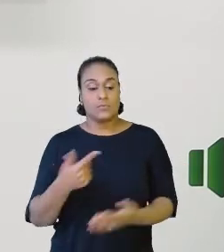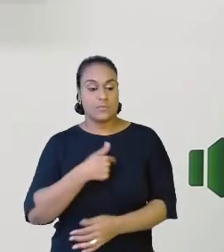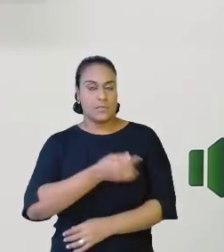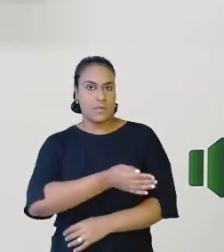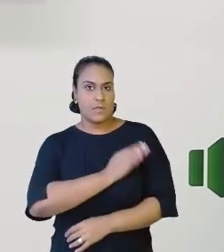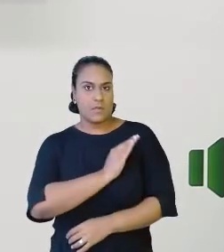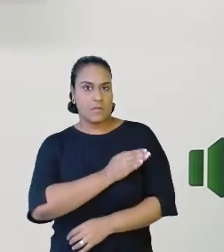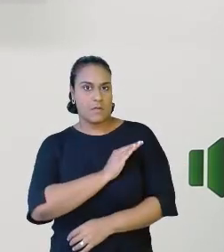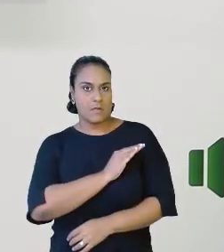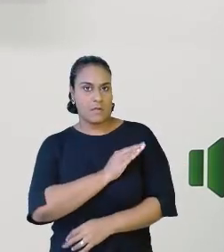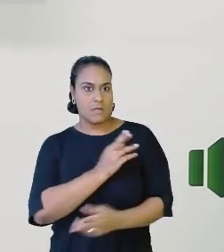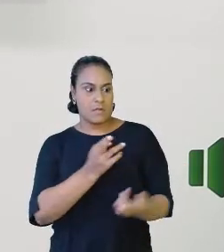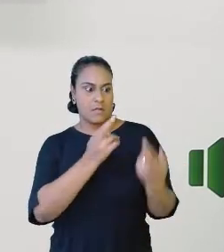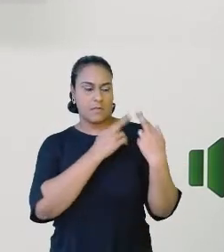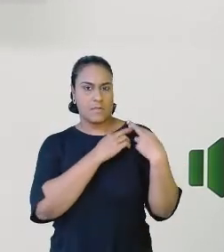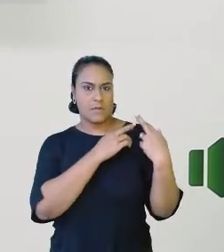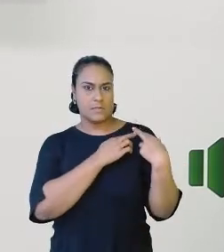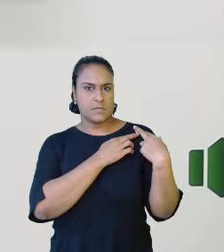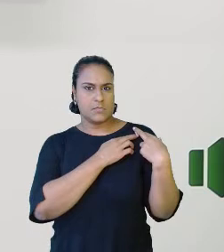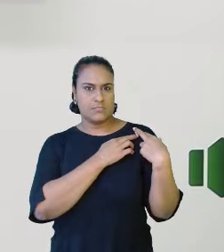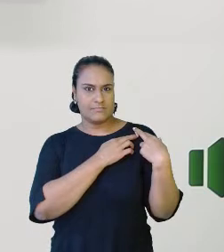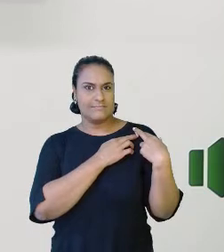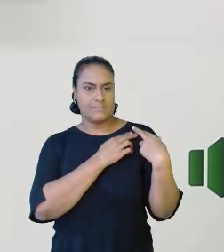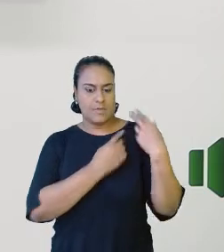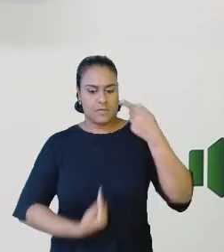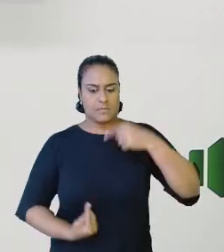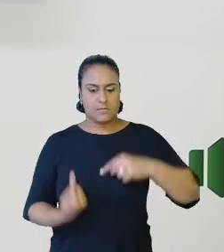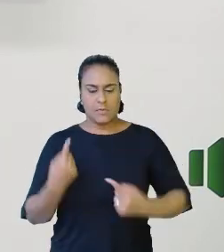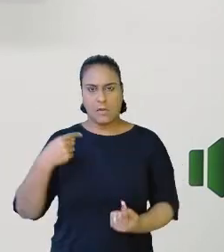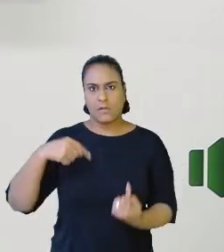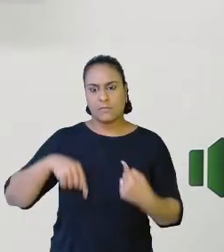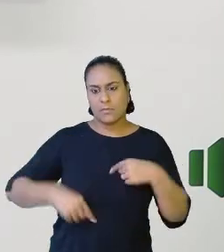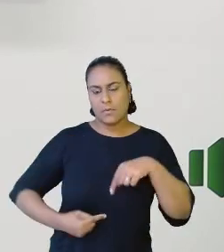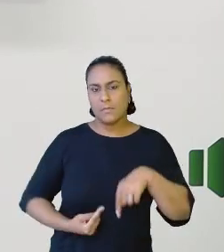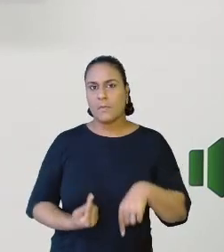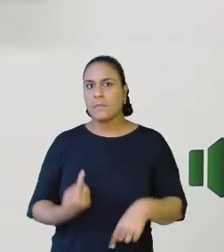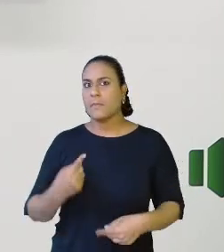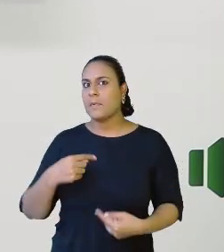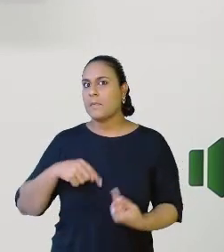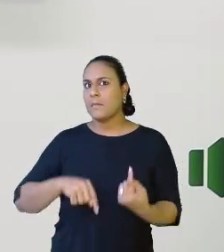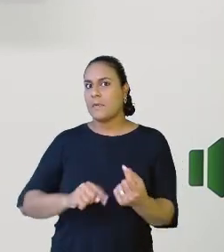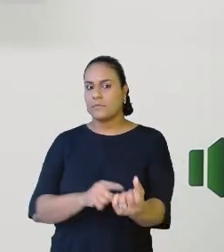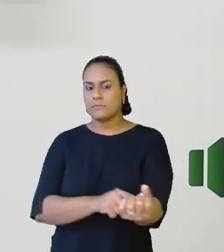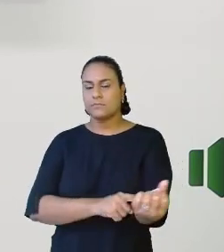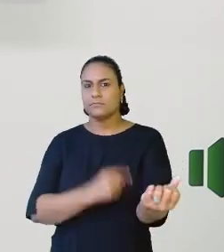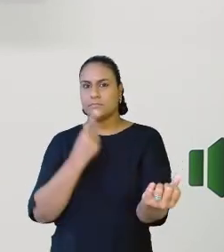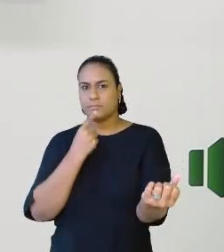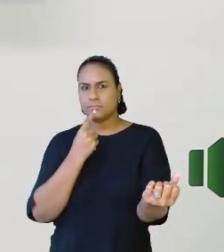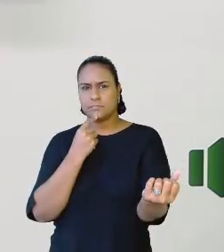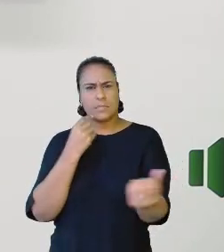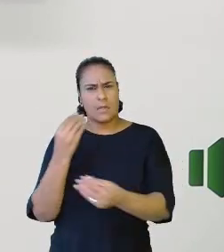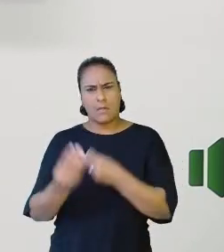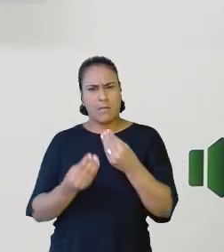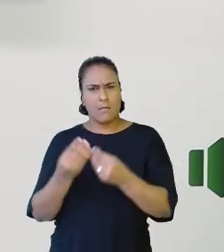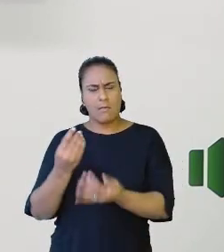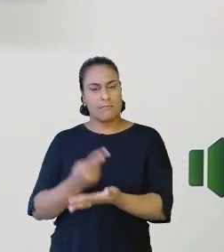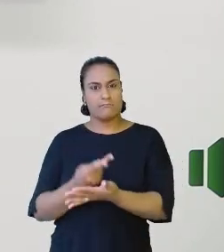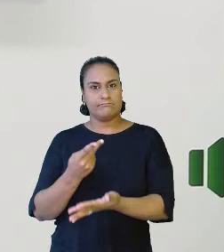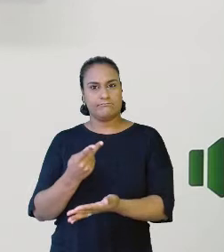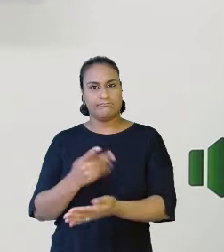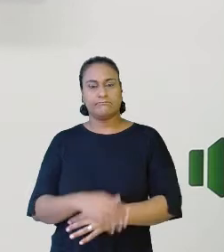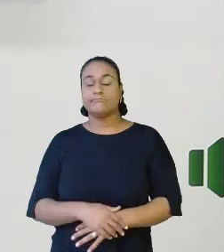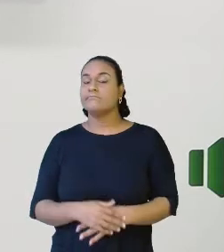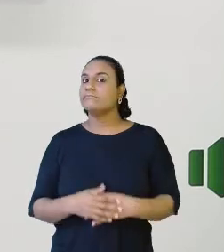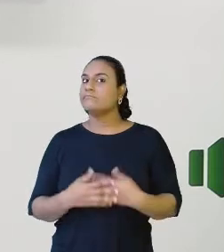ele vai ser responsável por essa circulação do sangue no nosso corpo. E como é que acontece essa circulação?